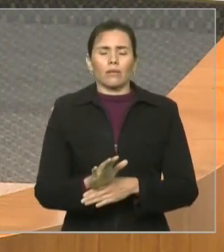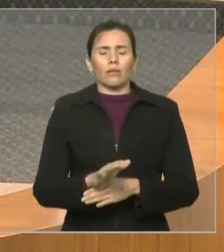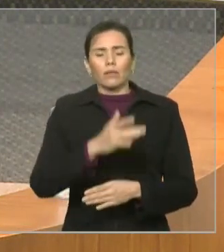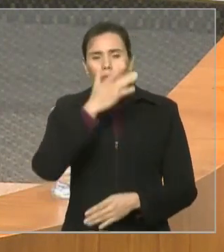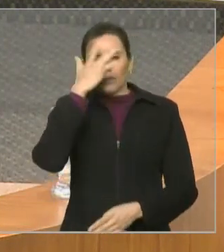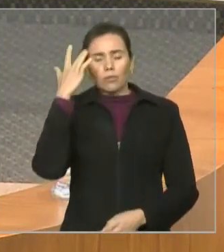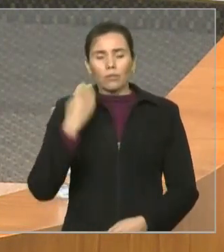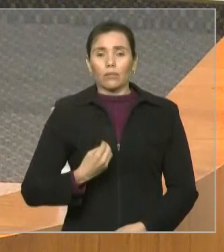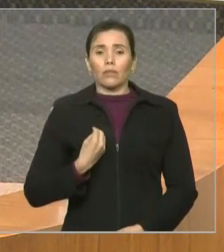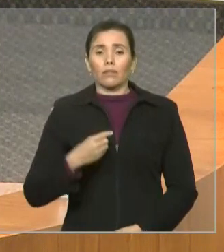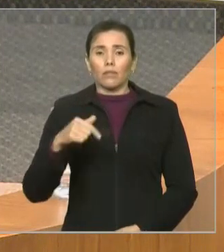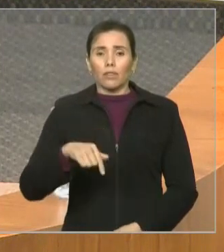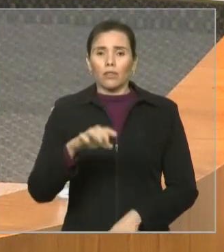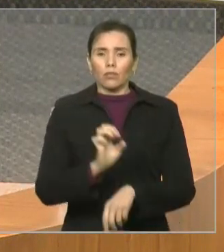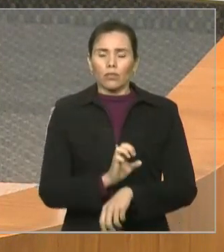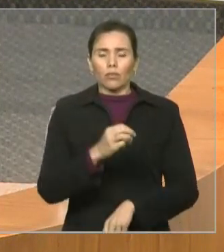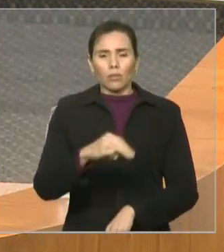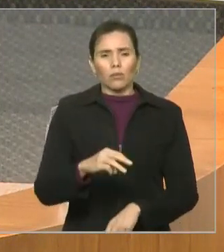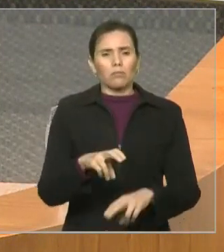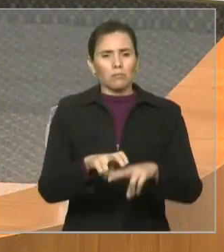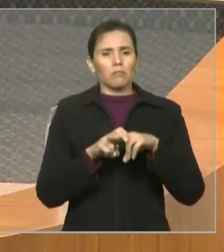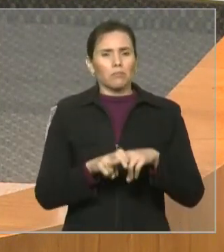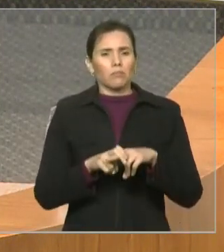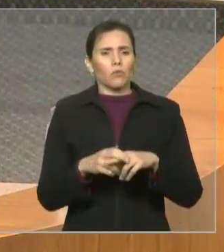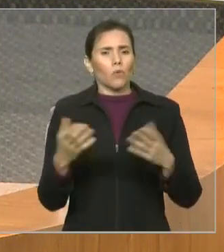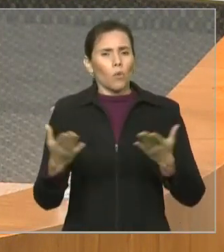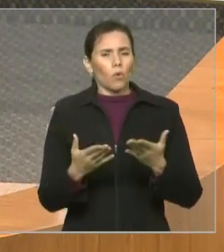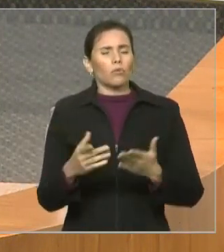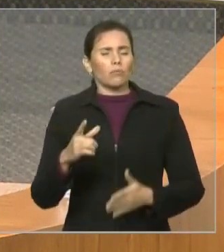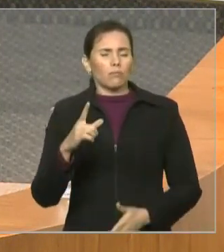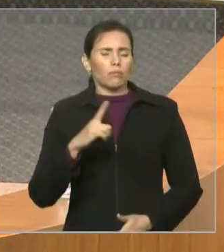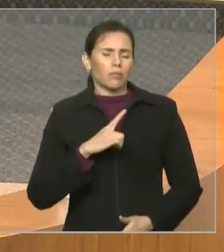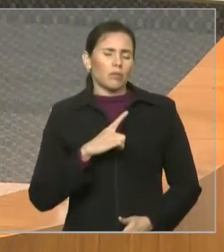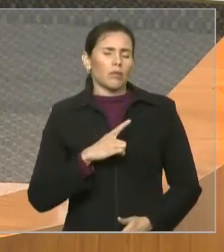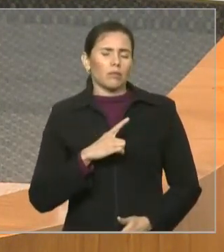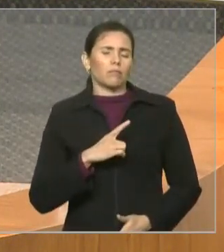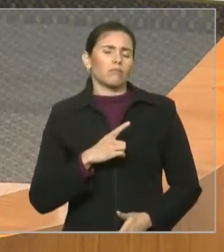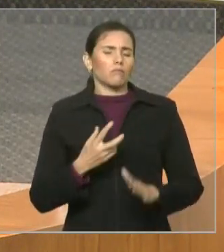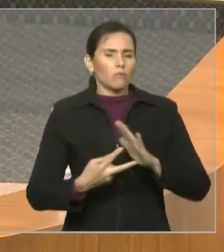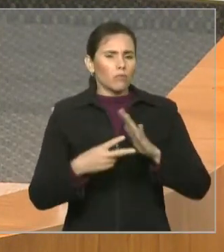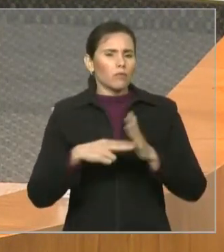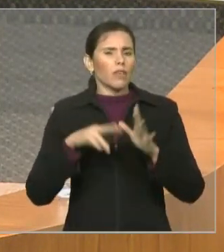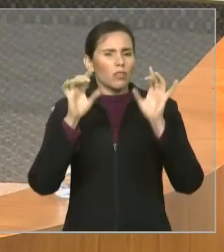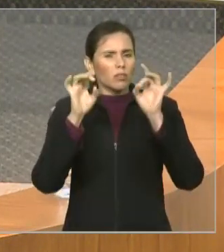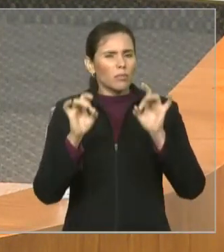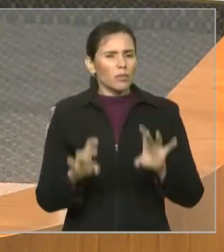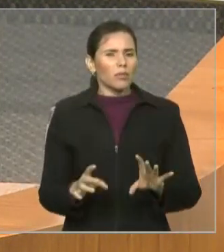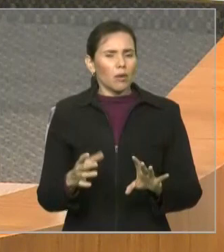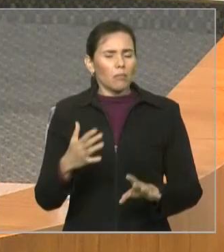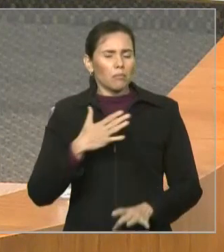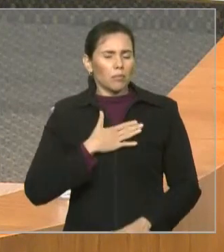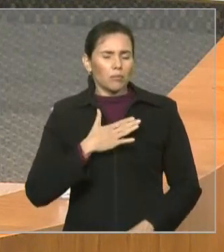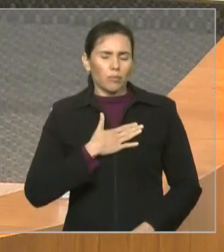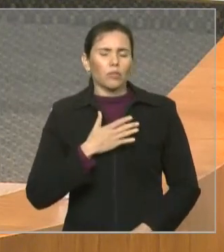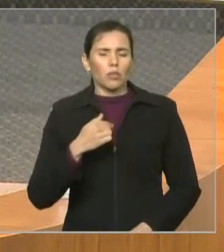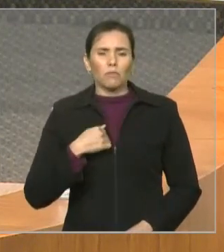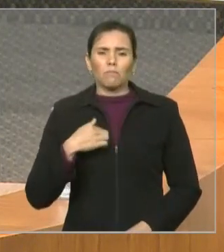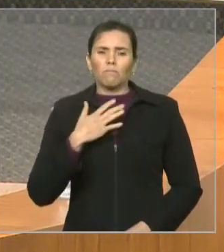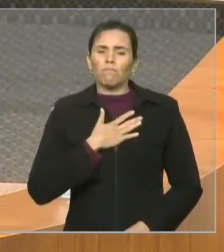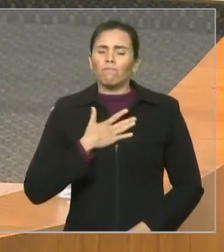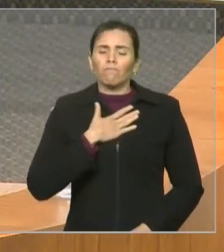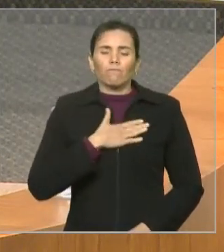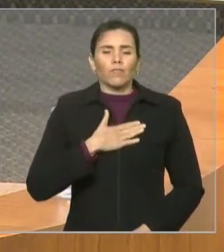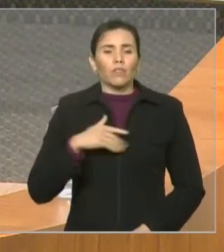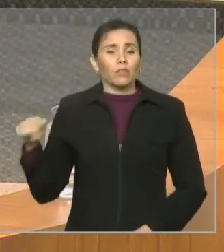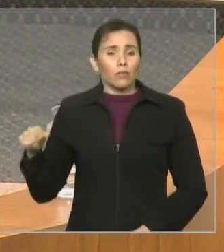isso, hoje é um dia de muita alegria para mim. O governador Flávio Dino poderá analisar essa legislação e, com certeza, vai sancionar.